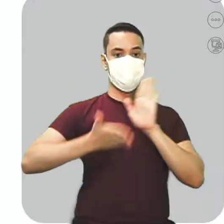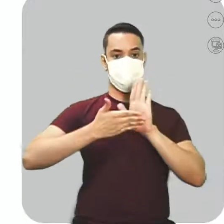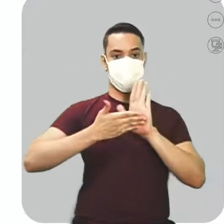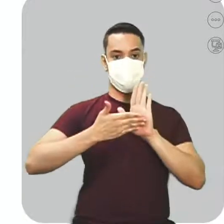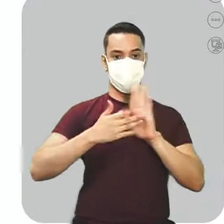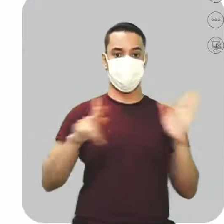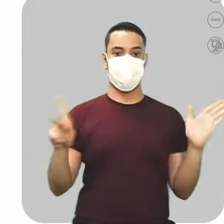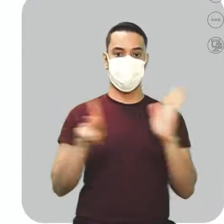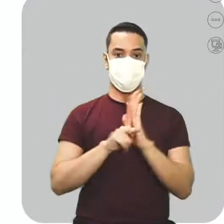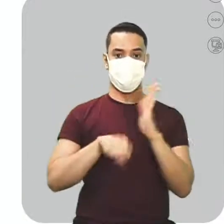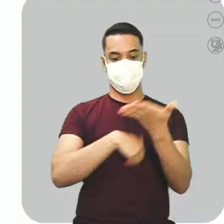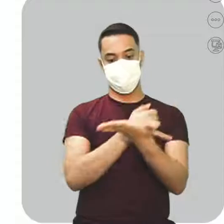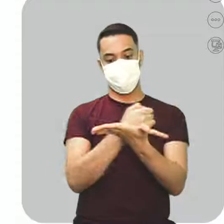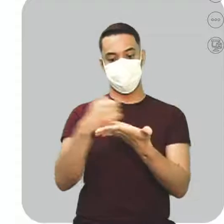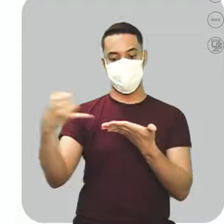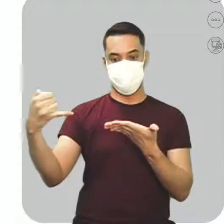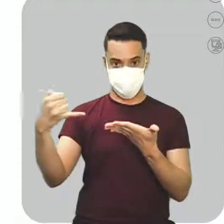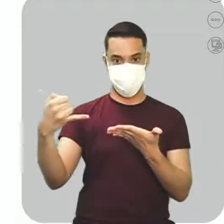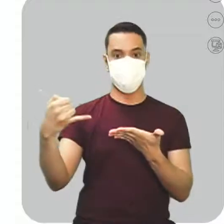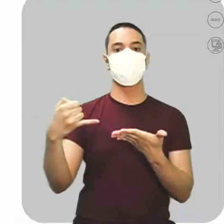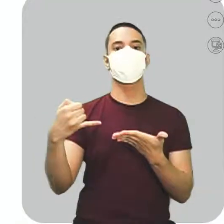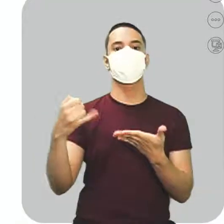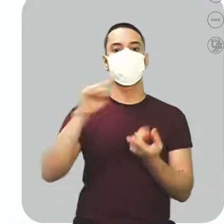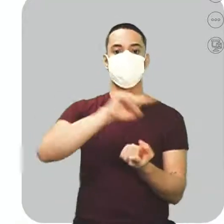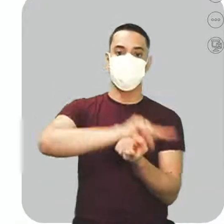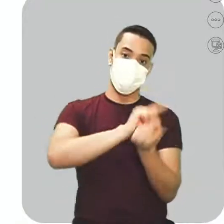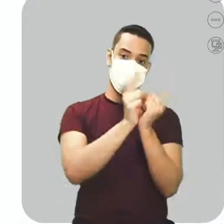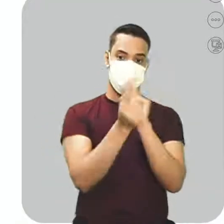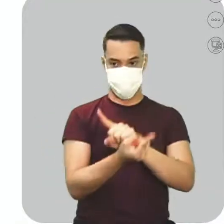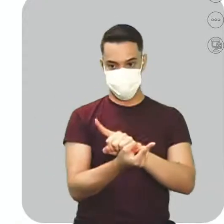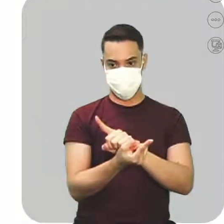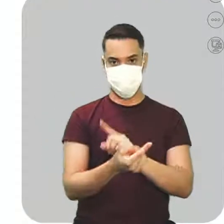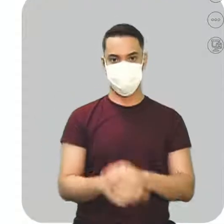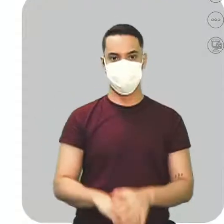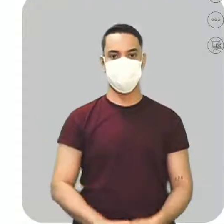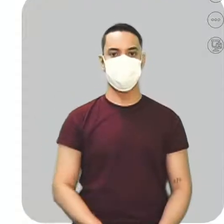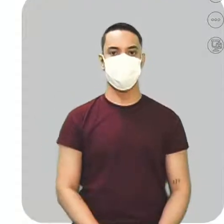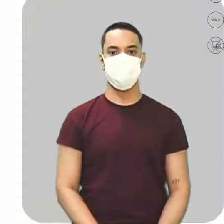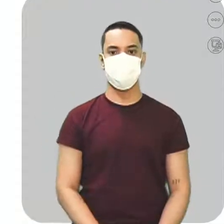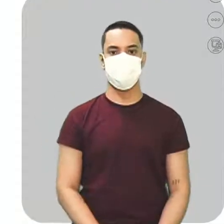tese inicial, a ideia contrária.